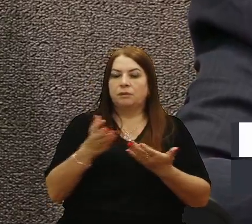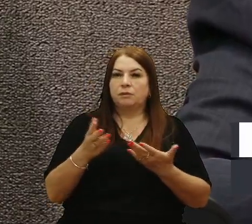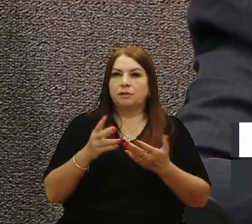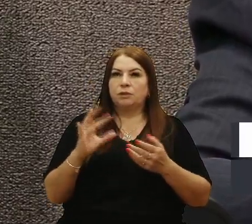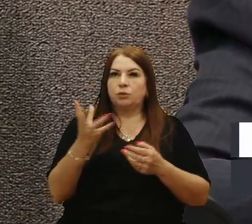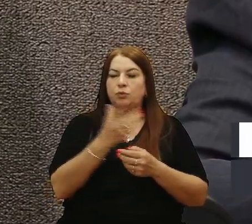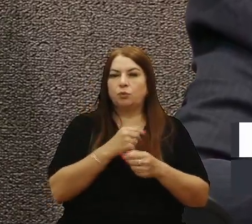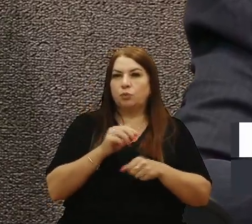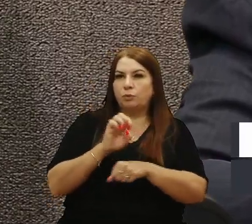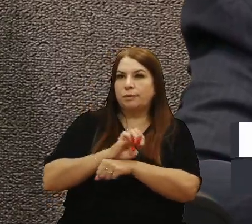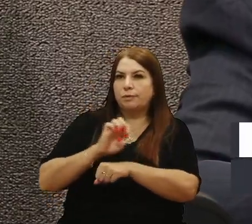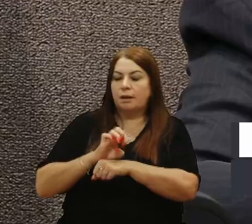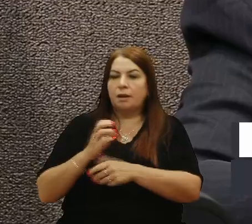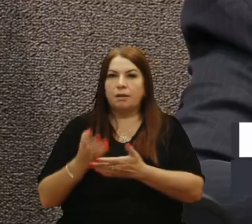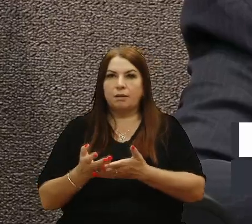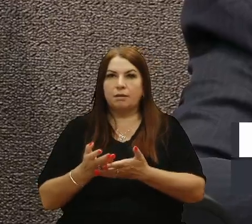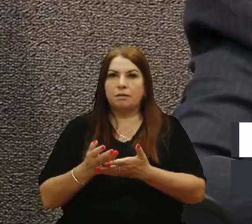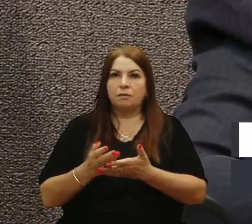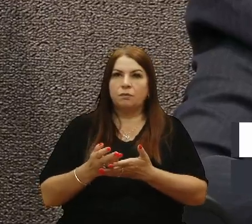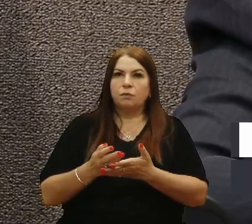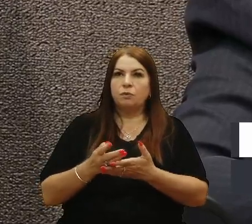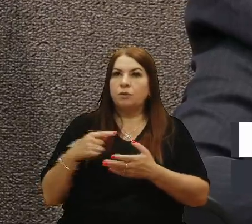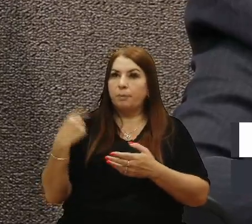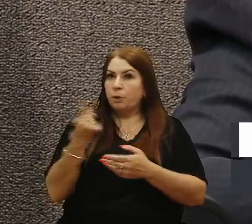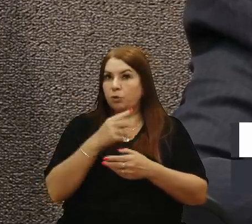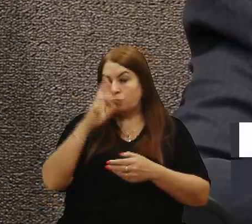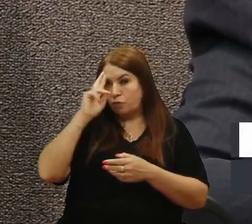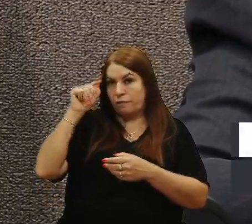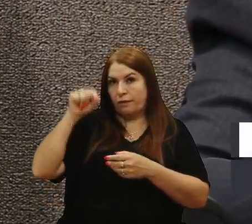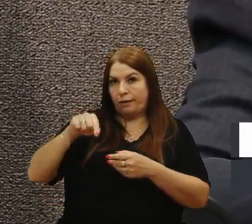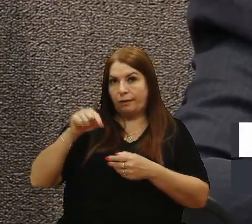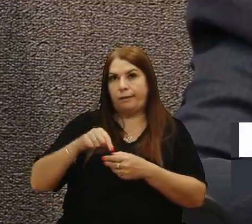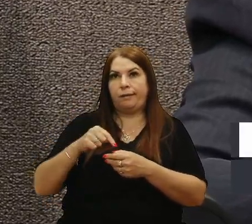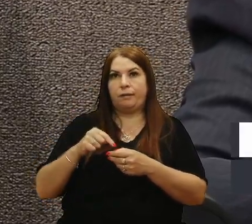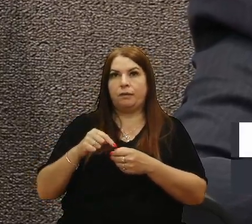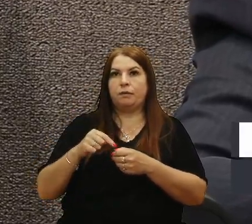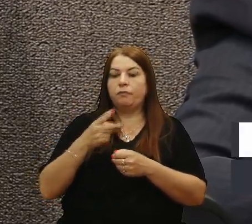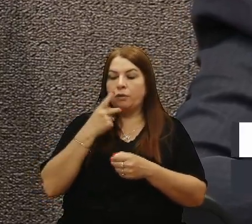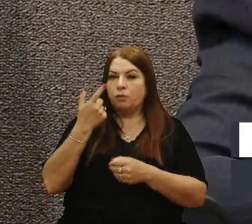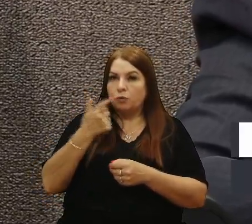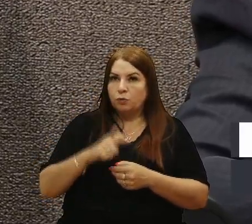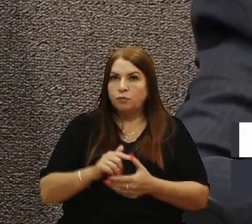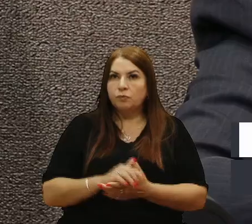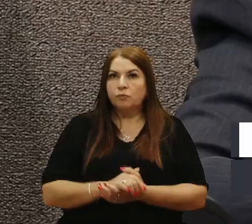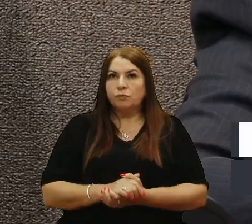do Estado e que venha o nosso comando aqui. E eu reitero,